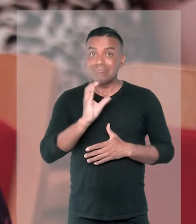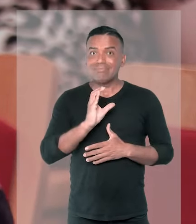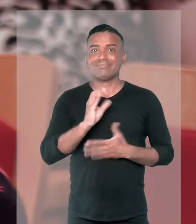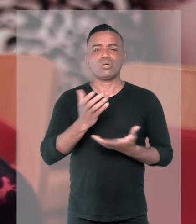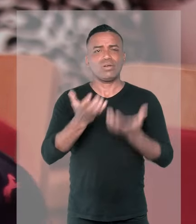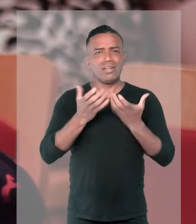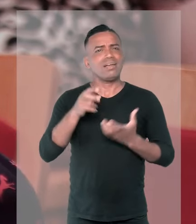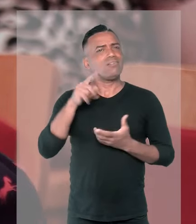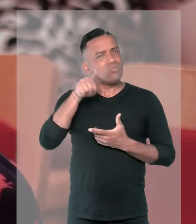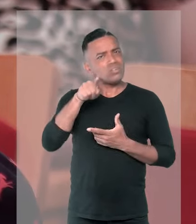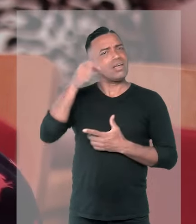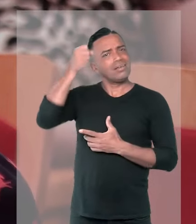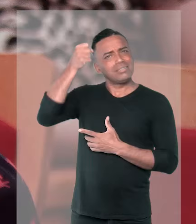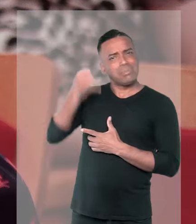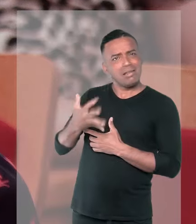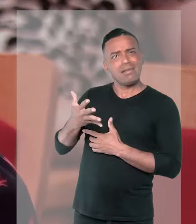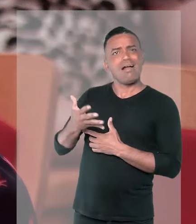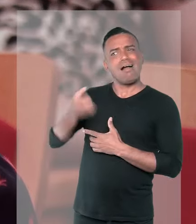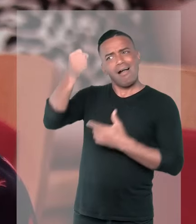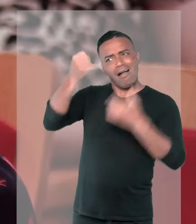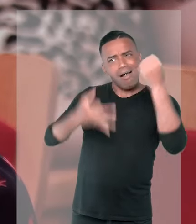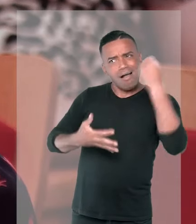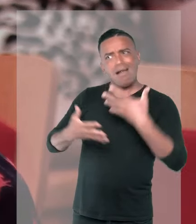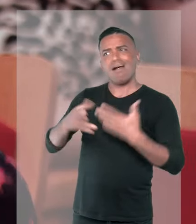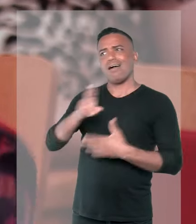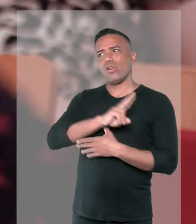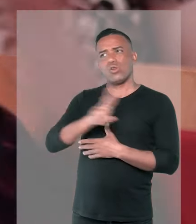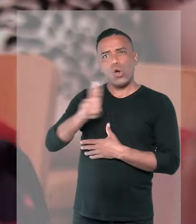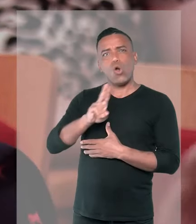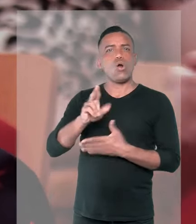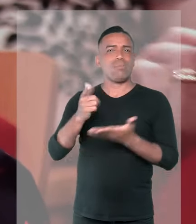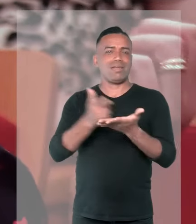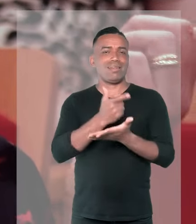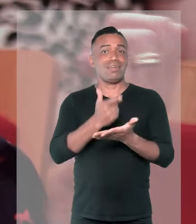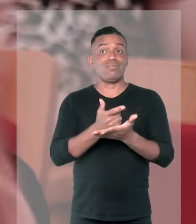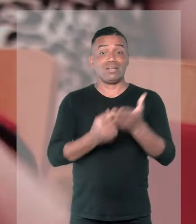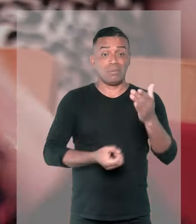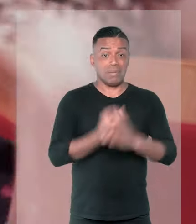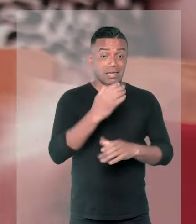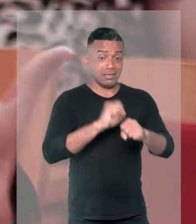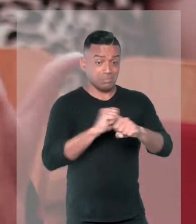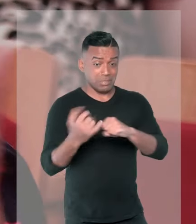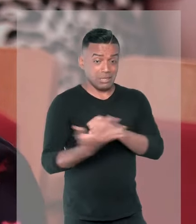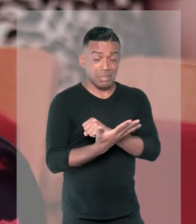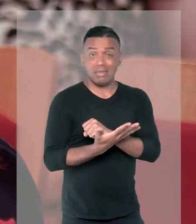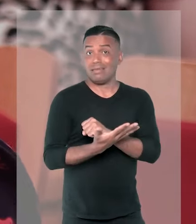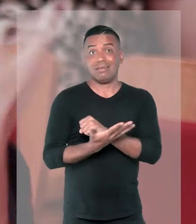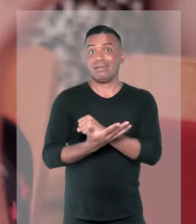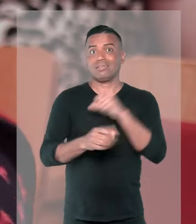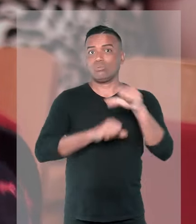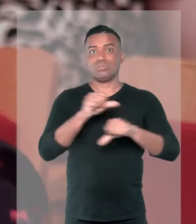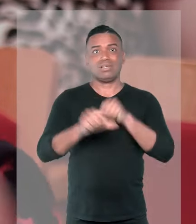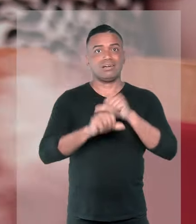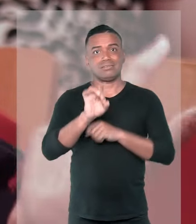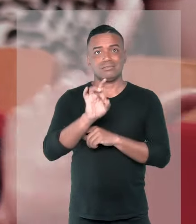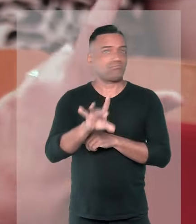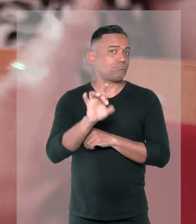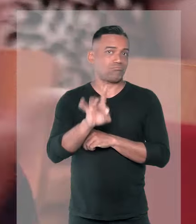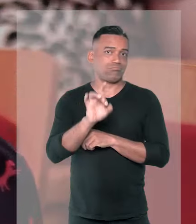queria ouvir de você de onde que saiu esse nome né de repente aparece uma pandemia do nada porque a gente não tá falando de mudança somente